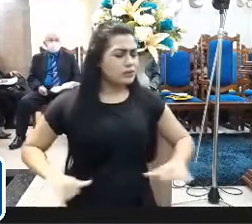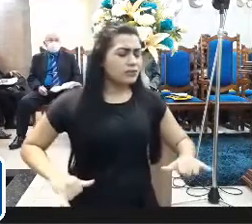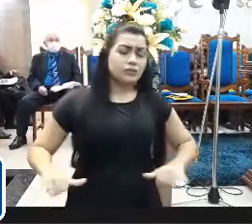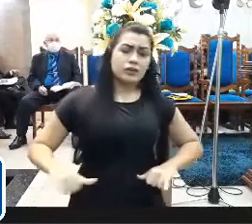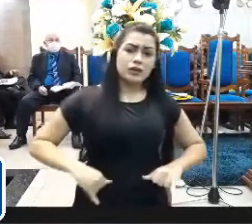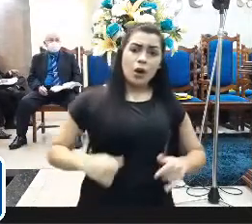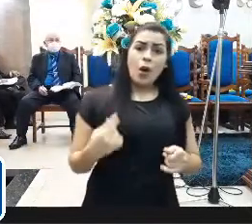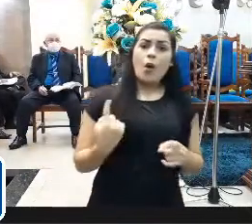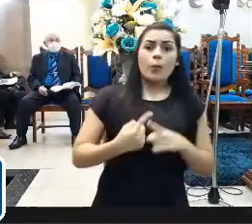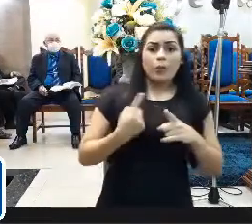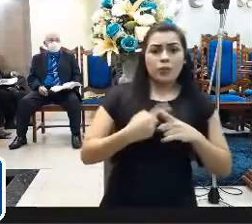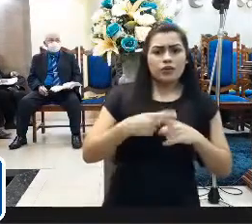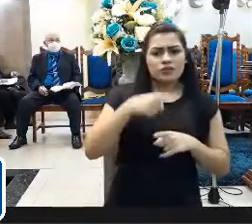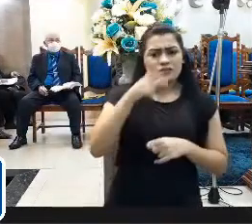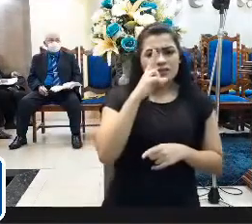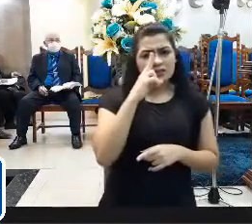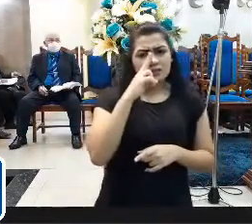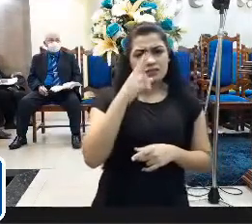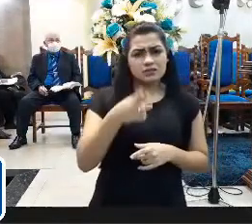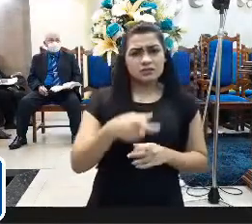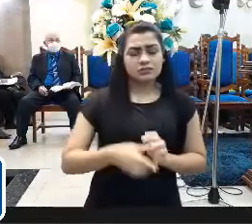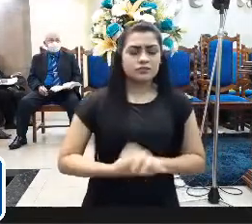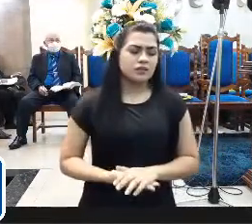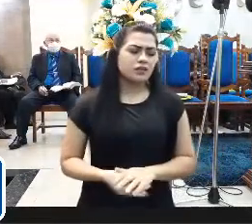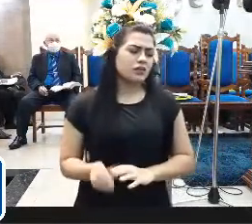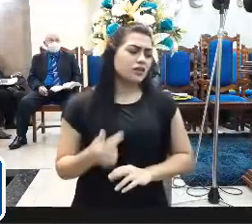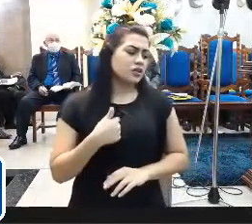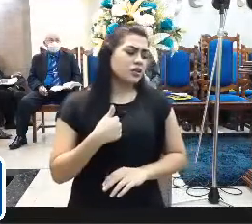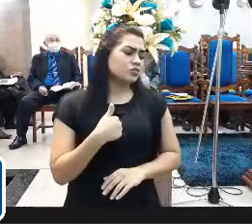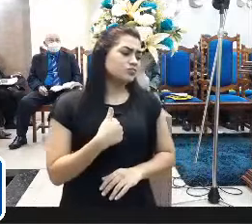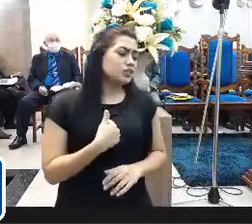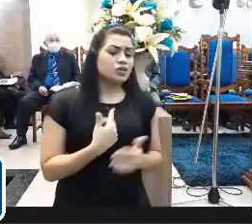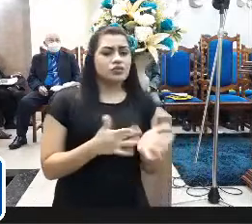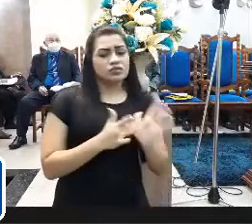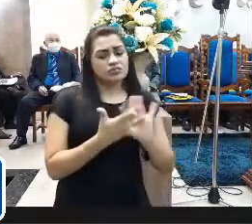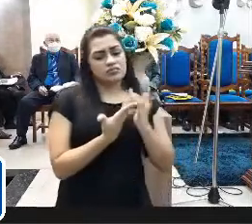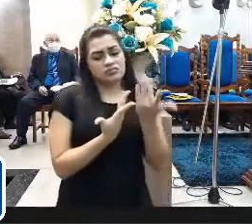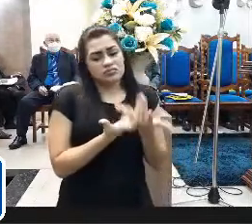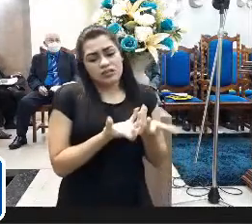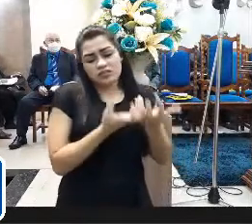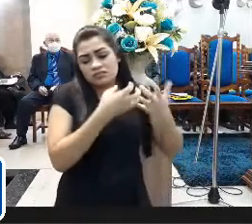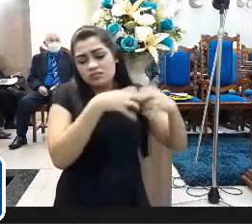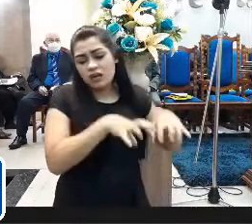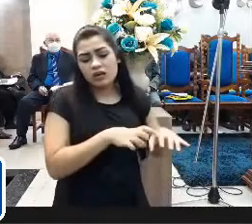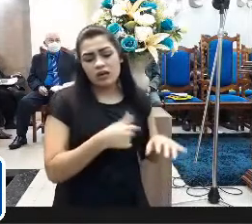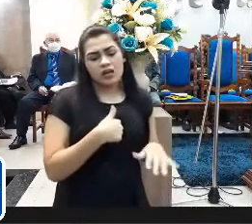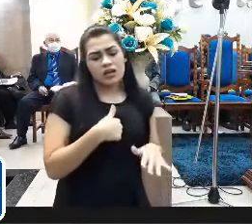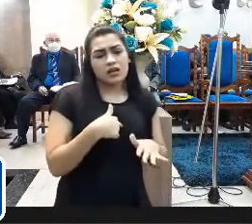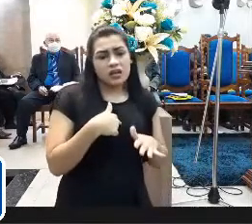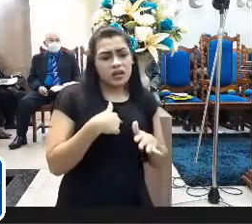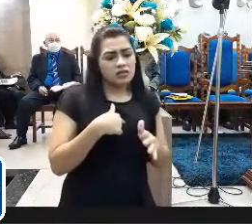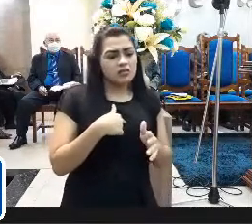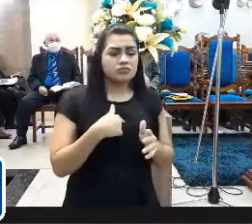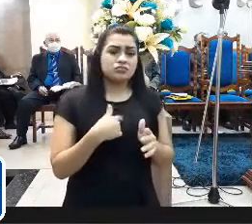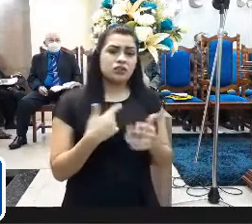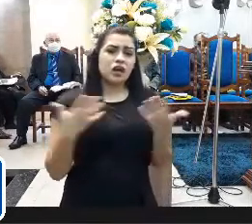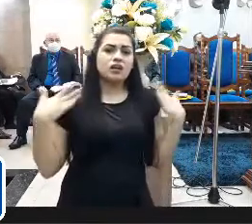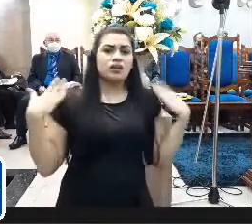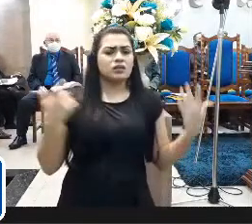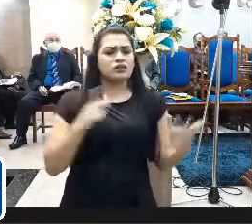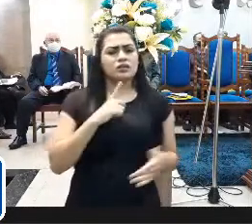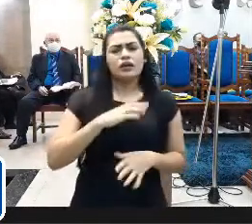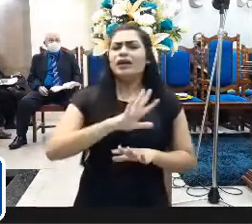cristão? Está sofrendo como cristão? Ah, se eu não fosse cristão, eu não passava por essa. Mas, meu irmão, dê glória a Deus que você é